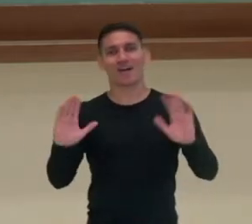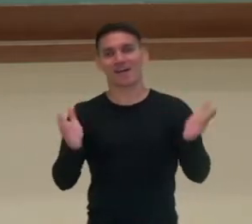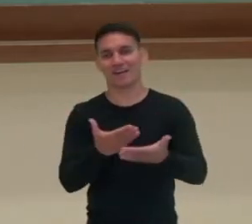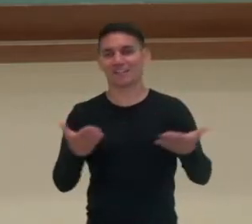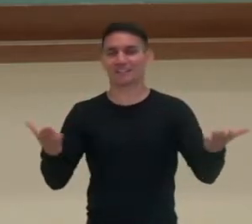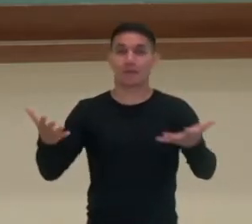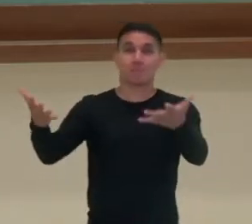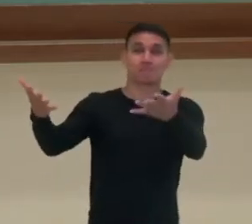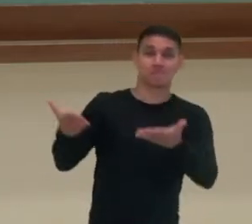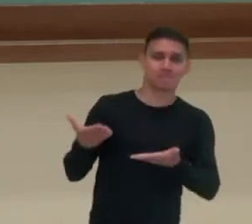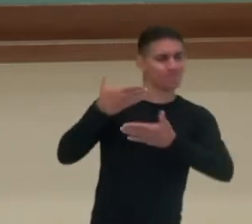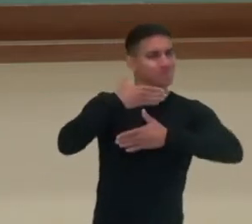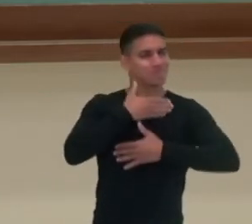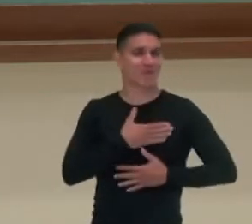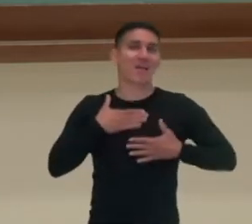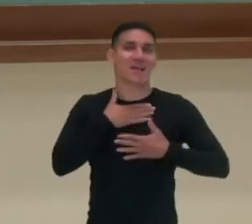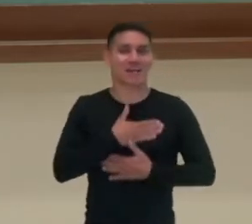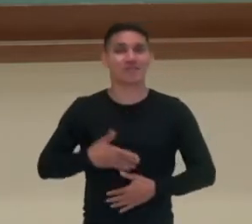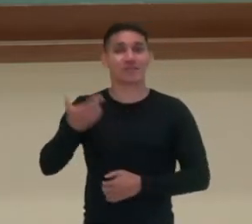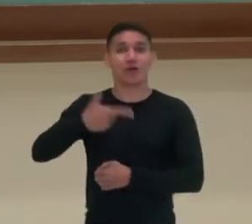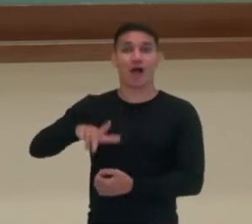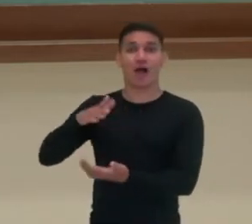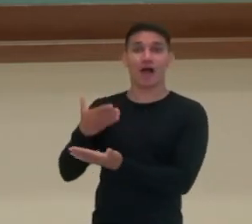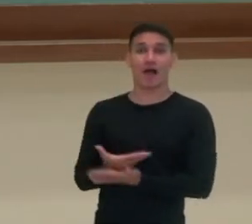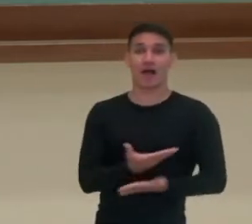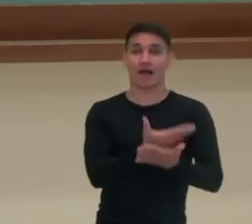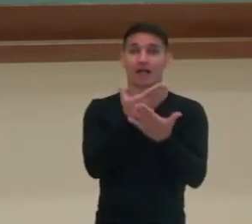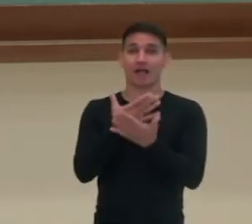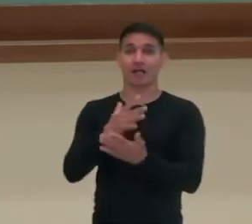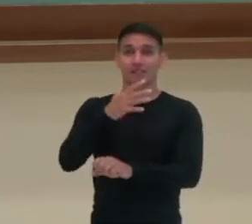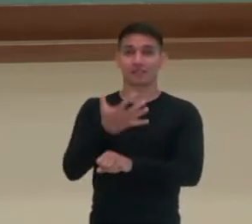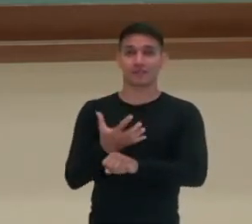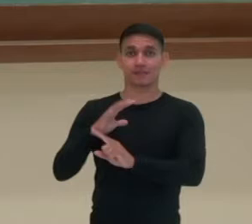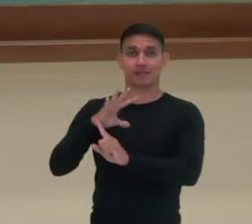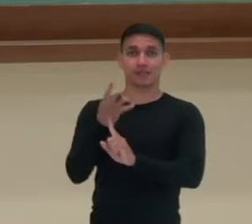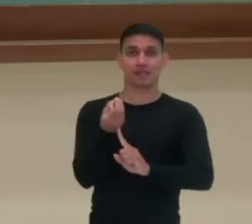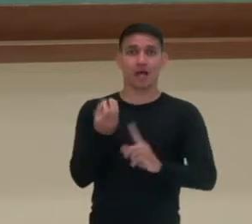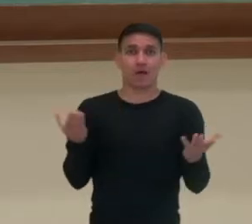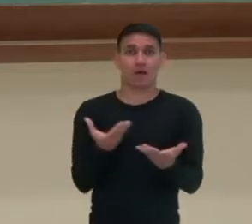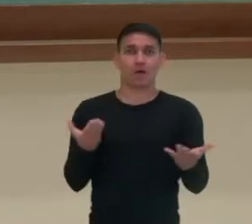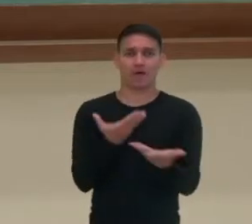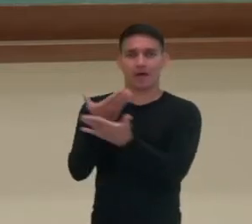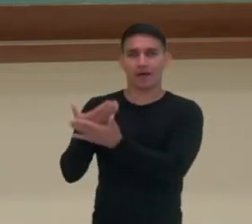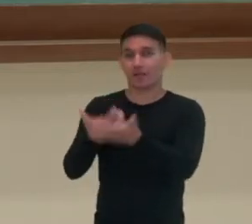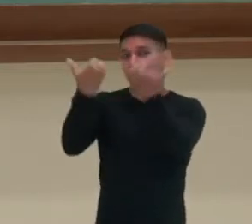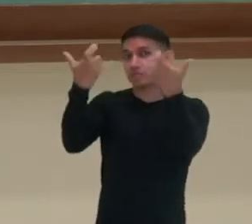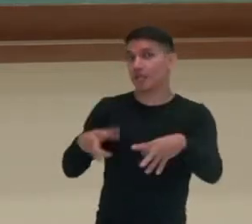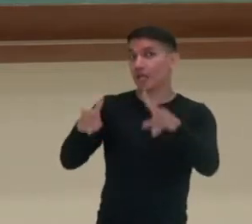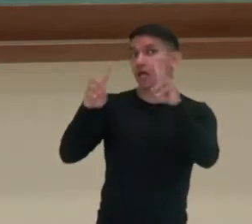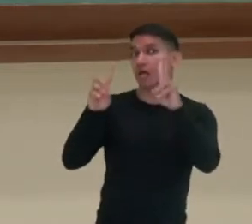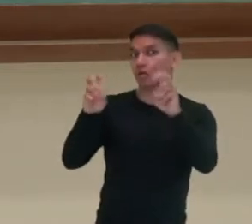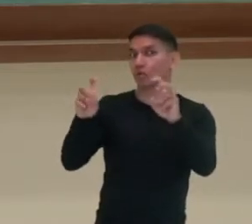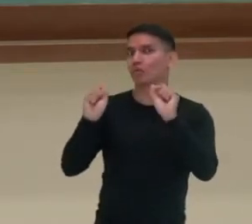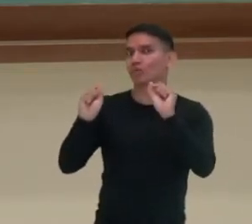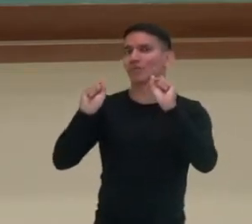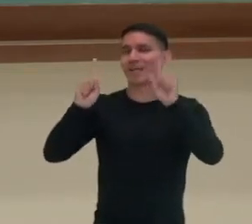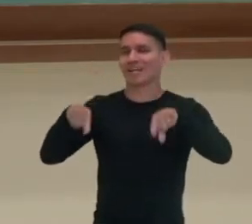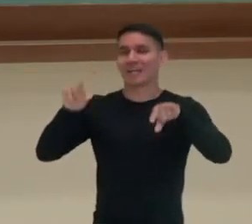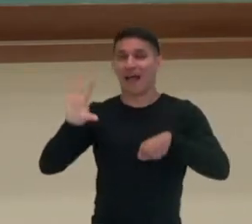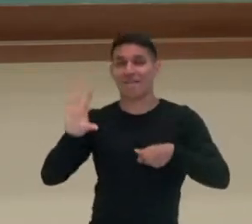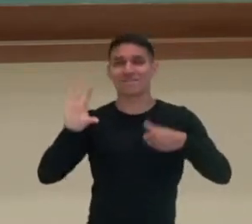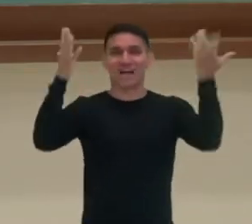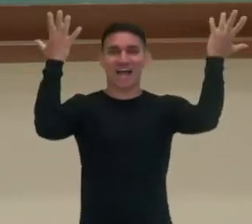Olá, sejam bem-vindos a mais uma aula de arte. E nesta aula nós iremos falar sobre